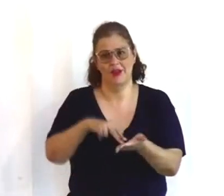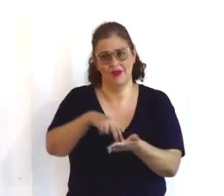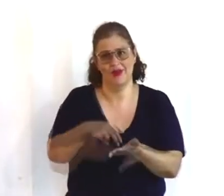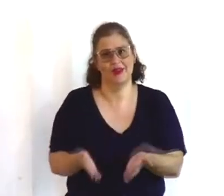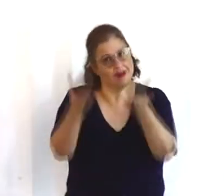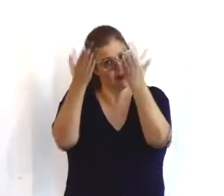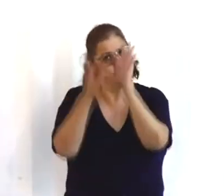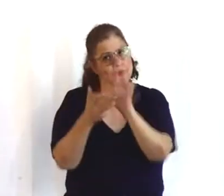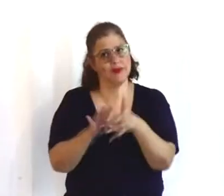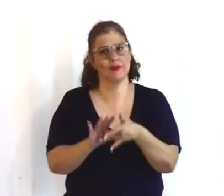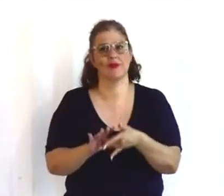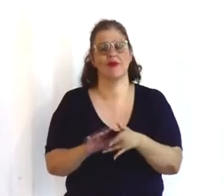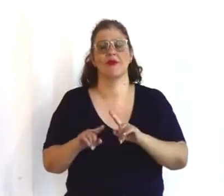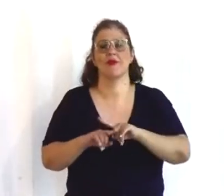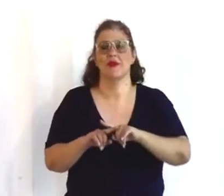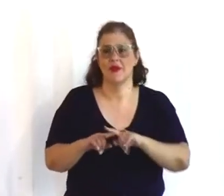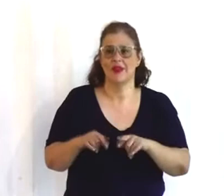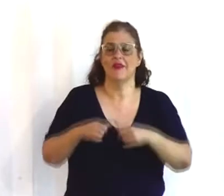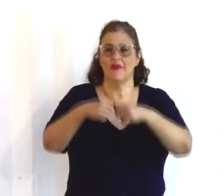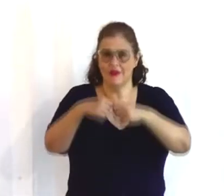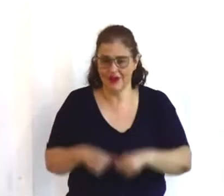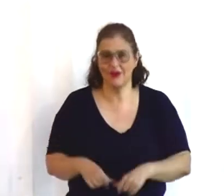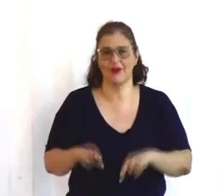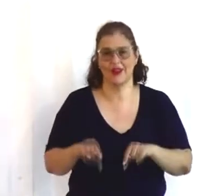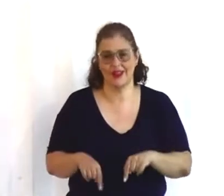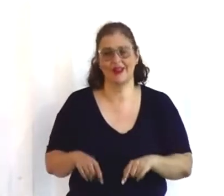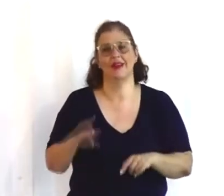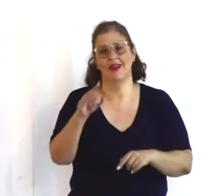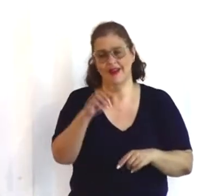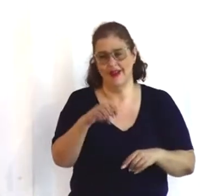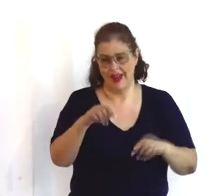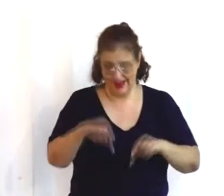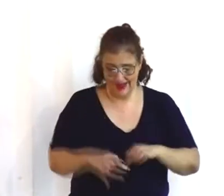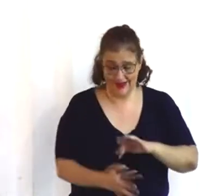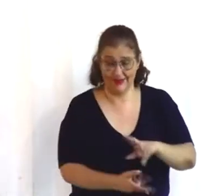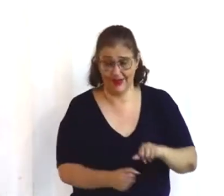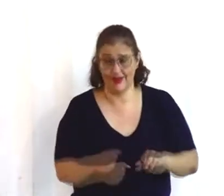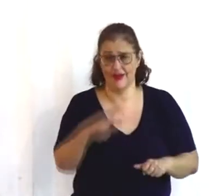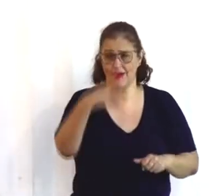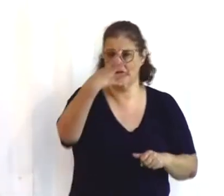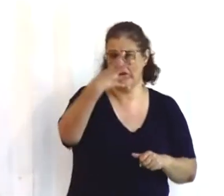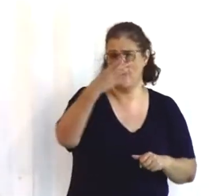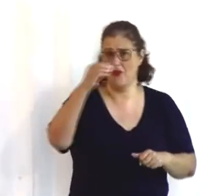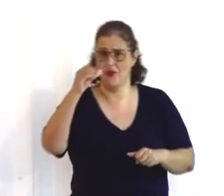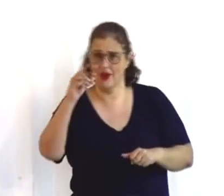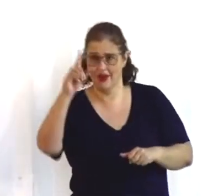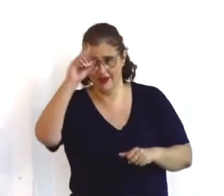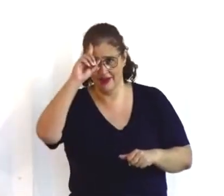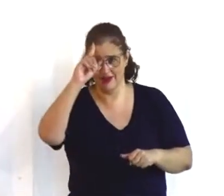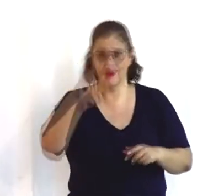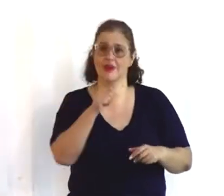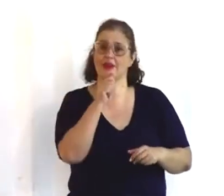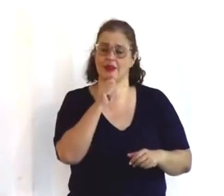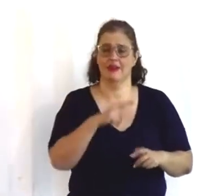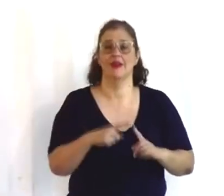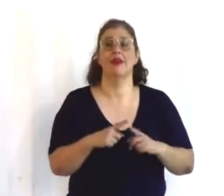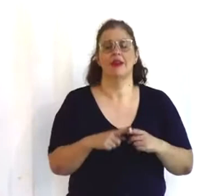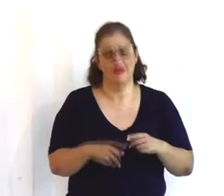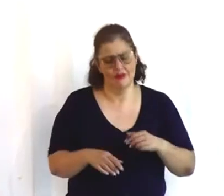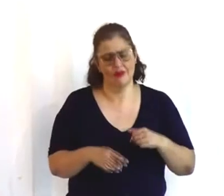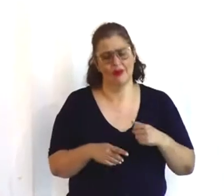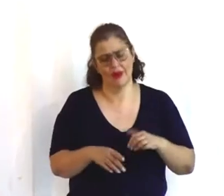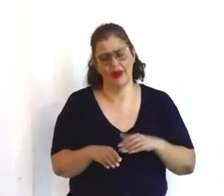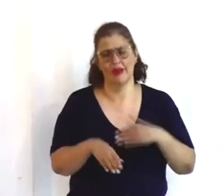na terra por 40 dias, aparecendo aos seus discípulos, dando-lhes as últimas instruções, o mandamento, como uma